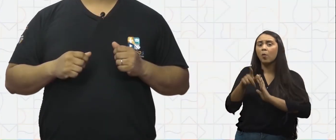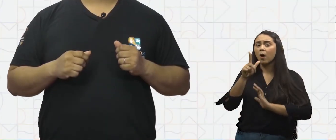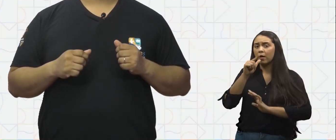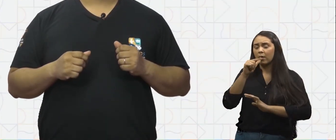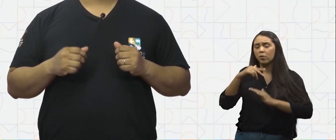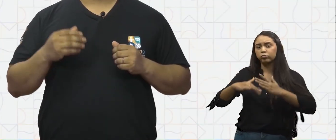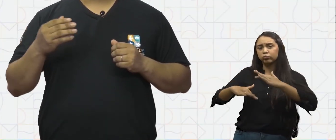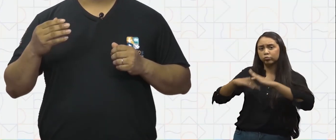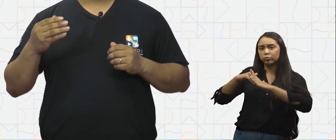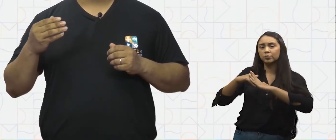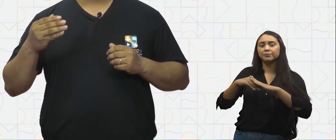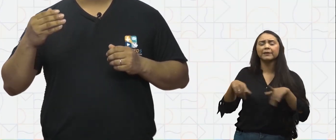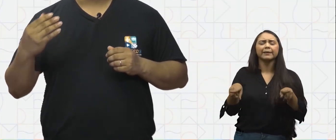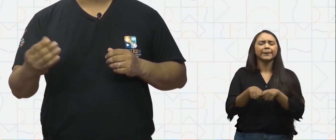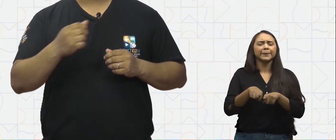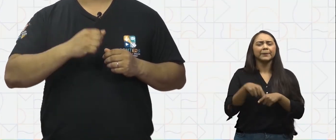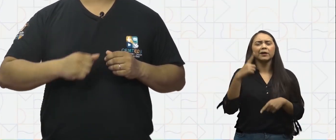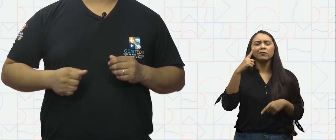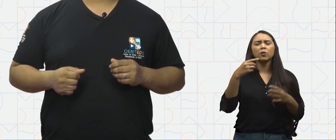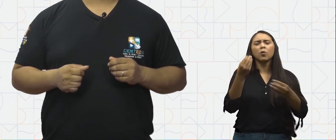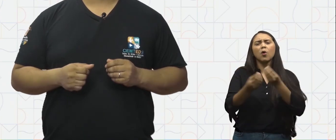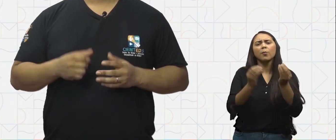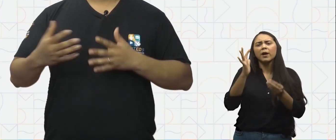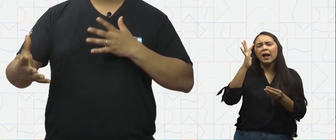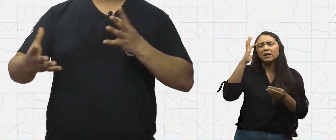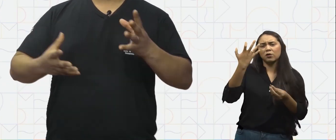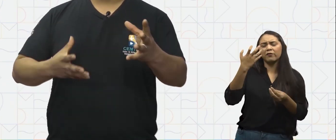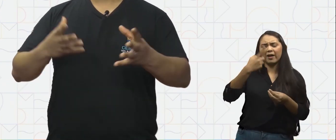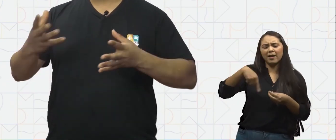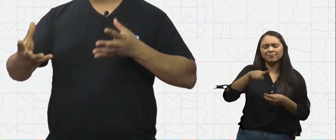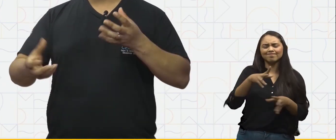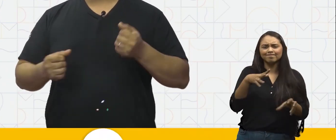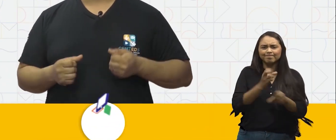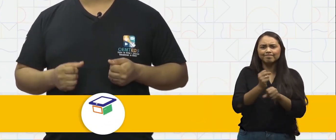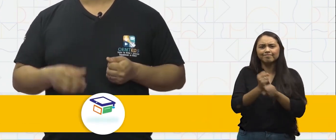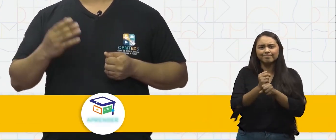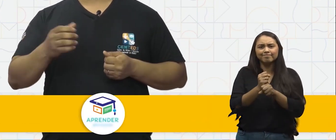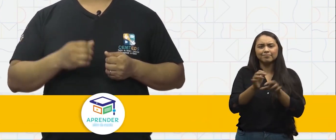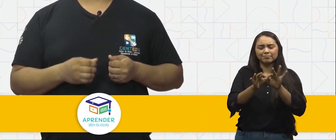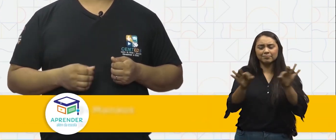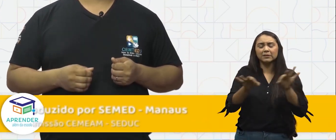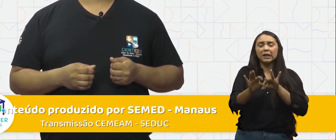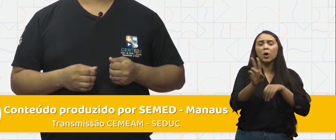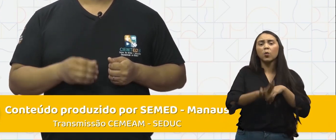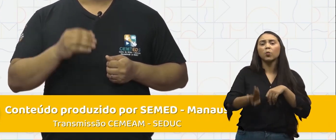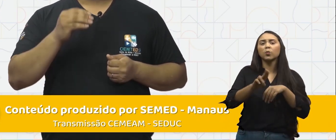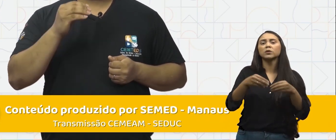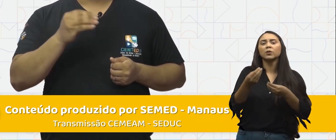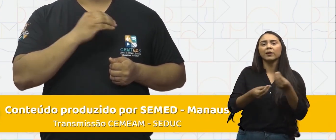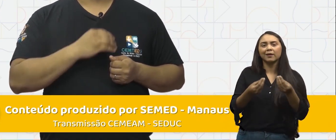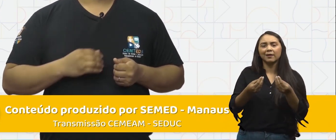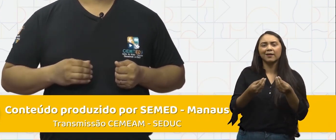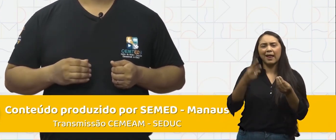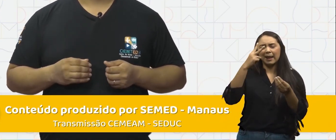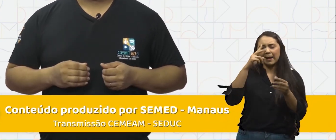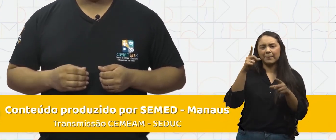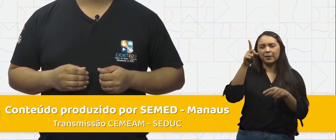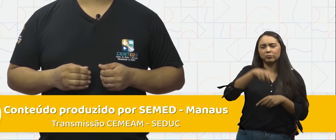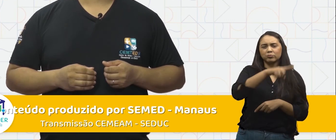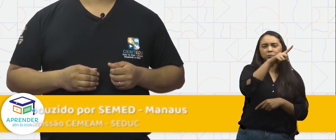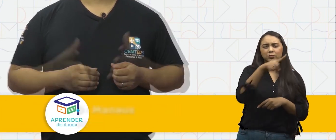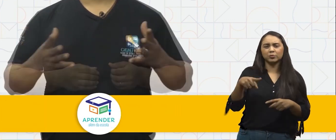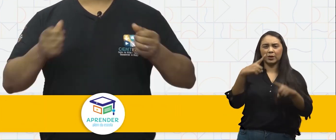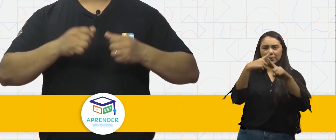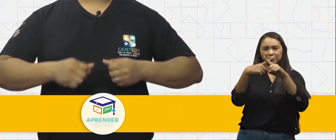Vimos também que para resolvermos muitas questões envolvendo grandezas, podemos utilizar a famosa regrinha